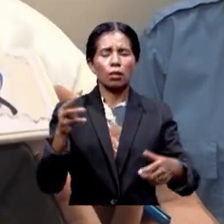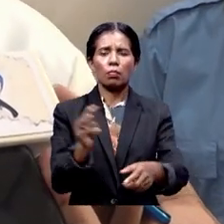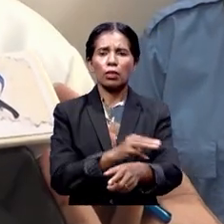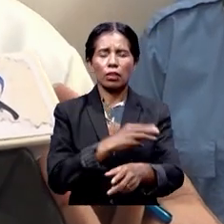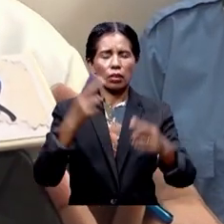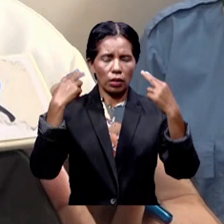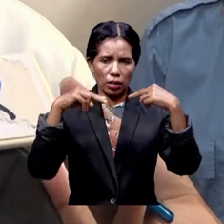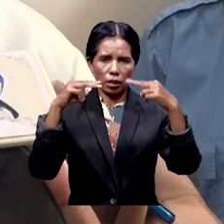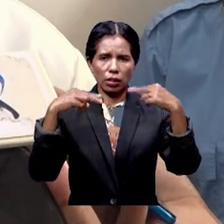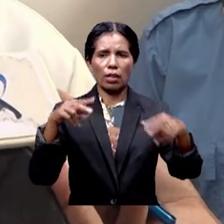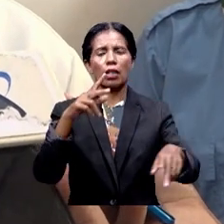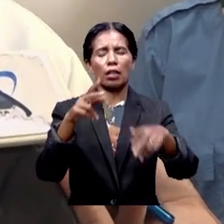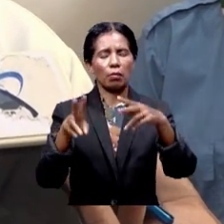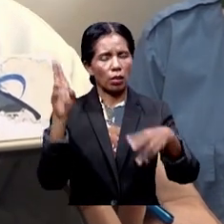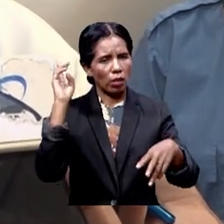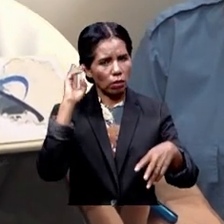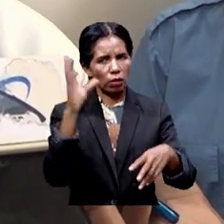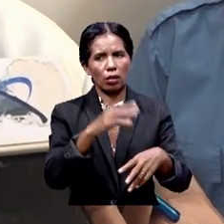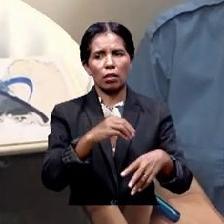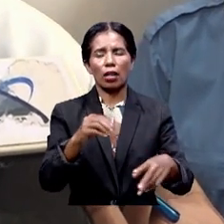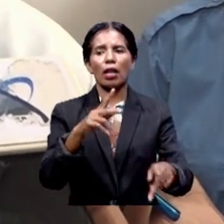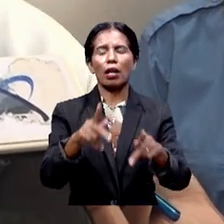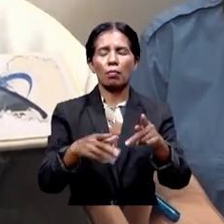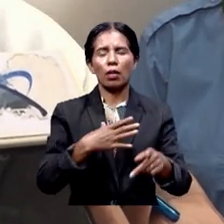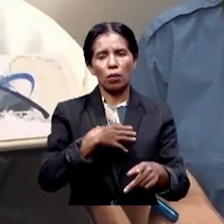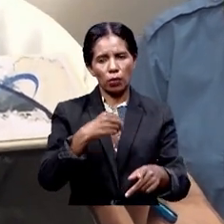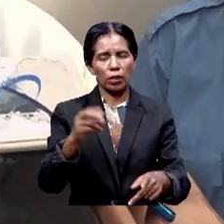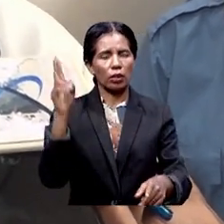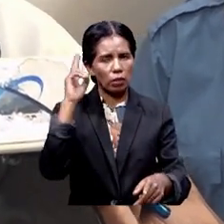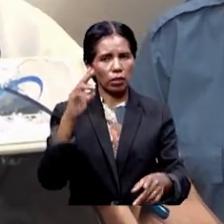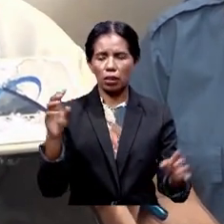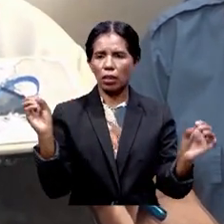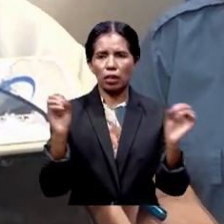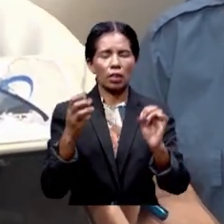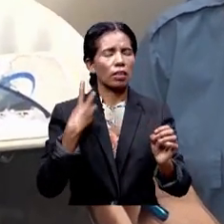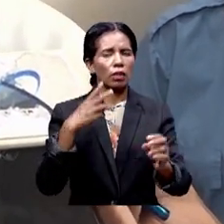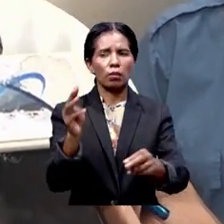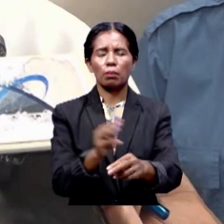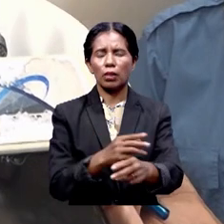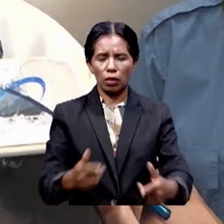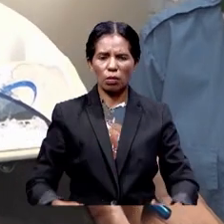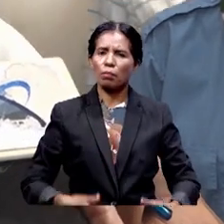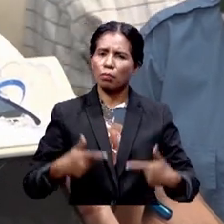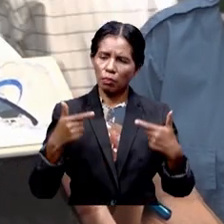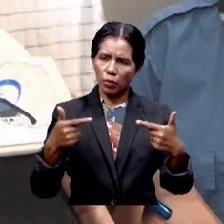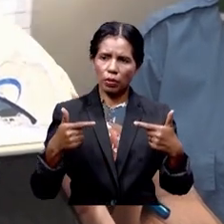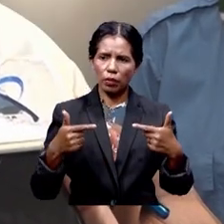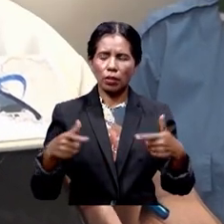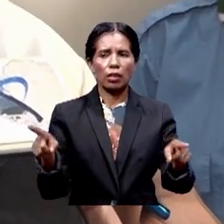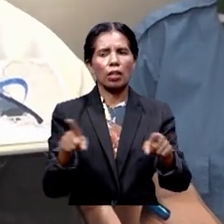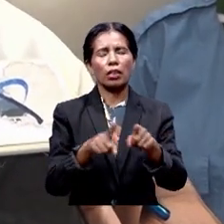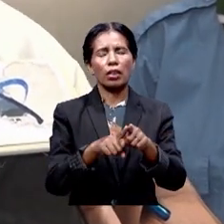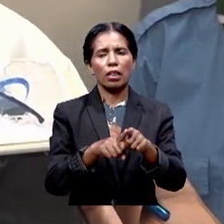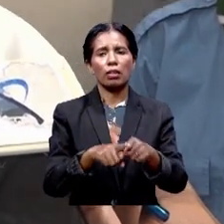cantamos e marrona ne musica ne e ma costa torrona se la se itania musica itania moris ma anesan